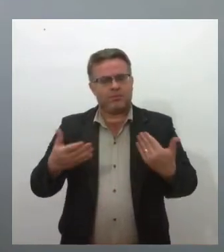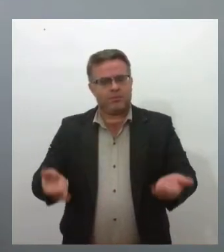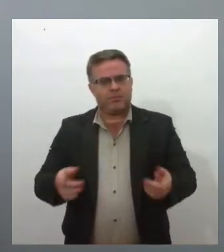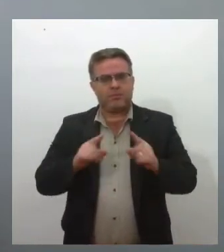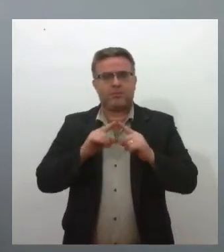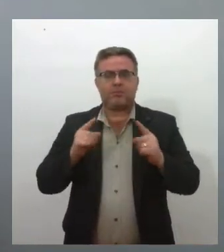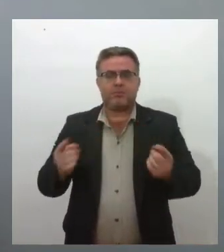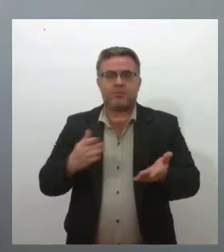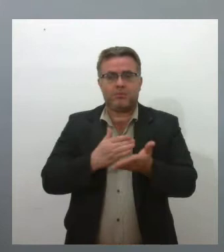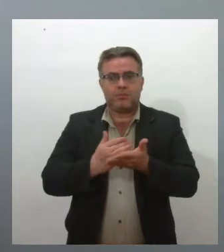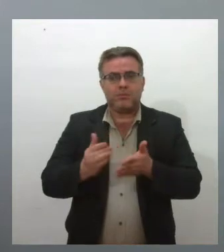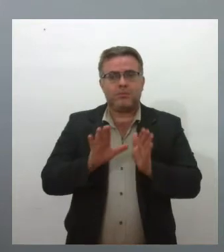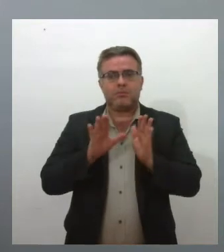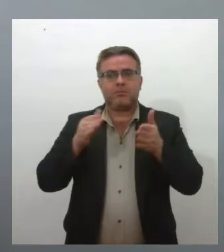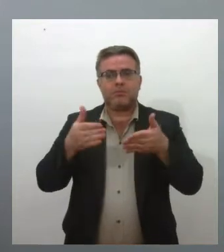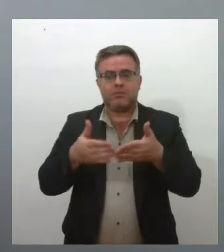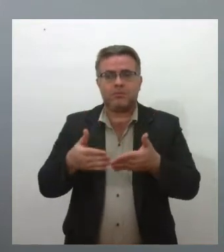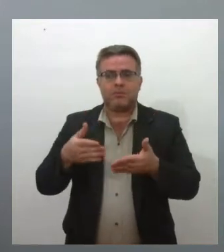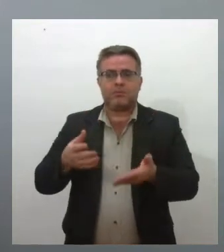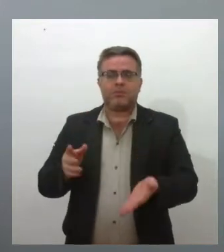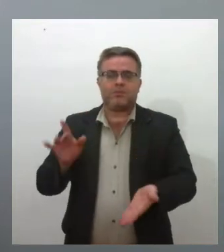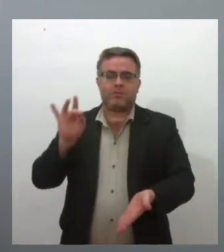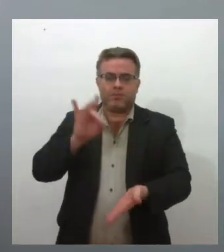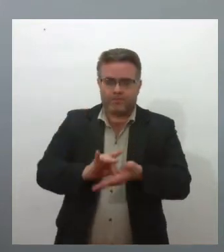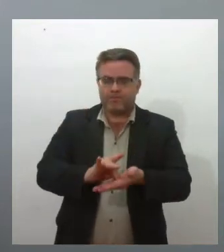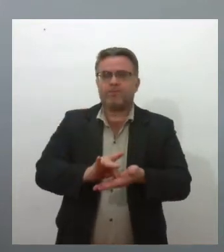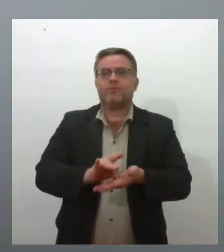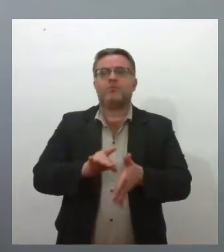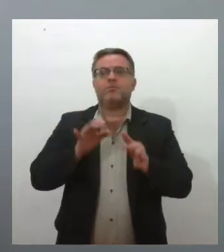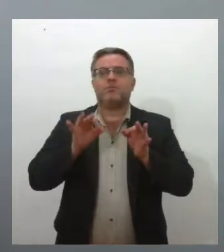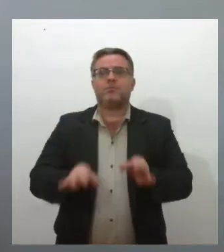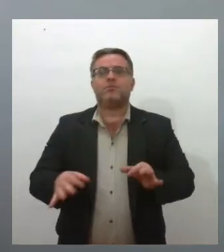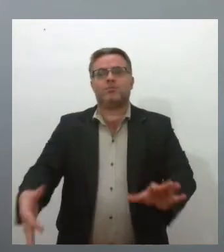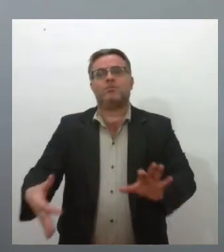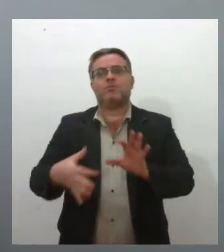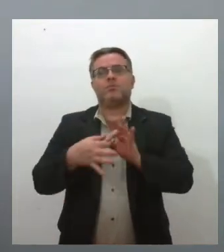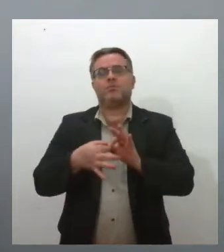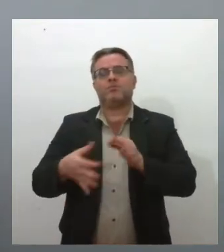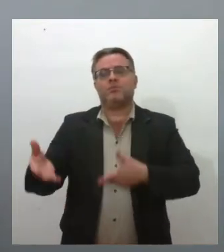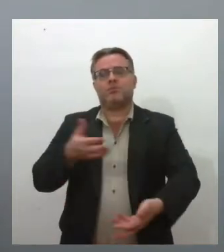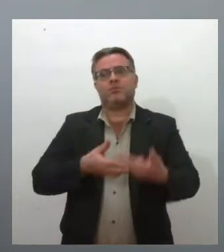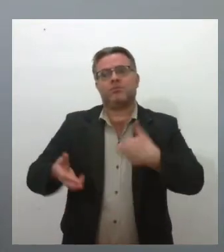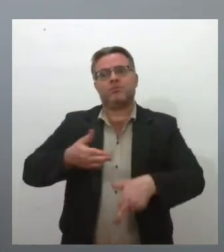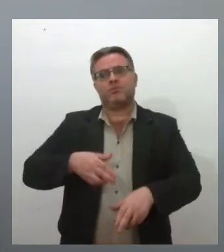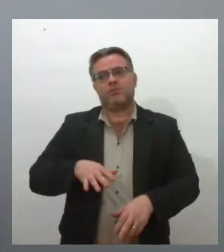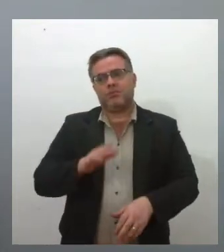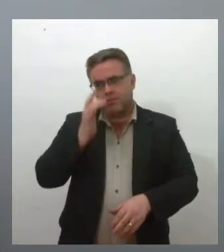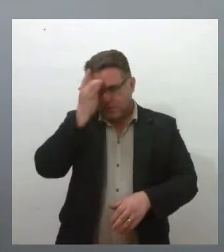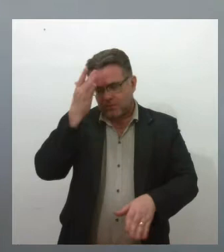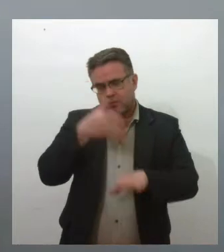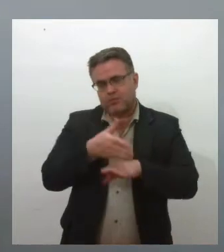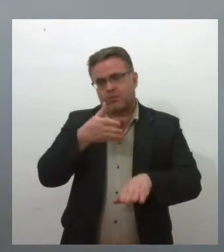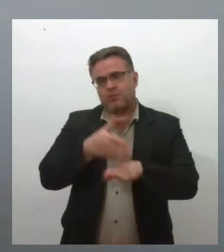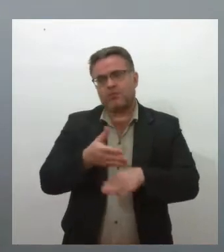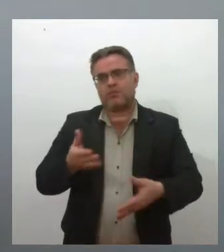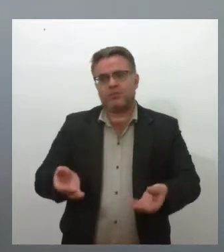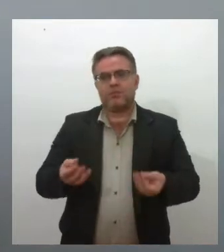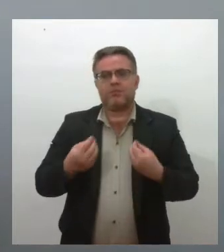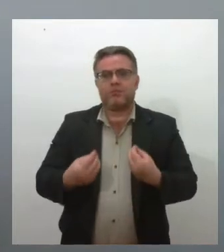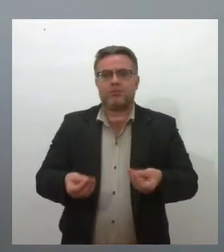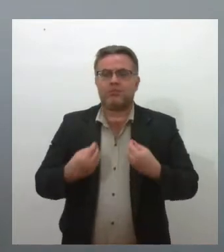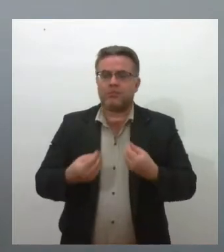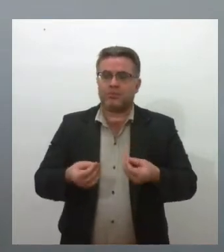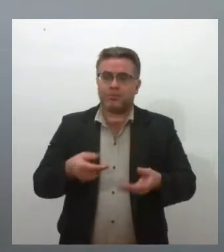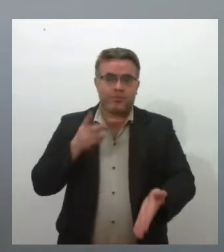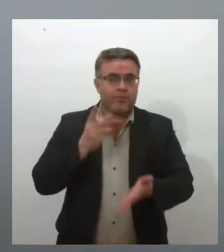iniciativa do fórum é para consolidar essas parcerias e facilitar esse acesso. Nós, por exemplo, nós lidamos